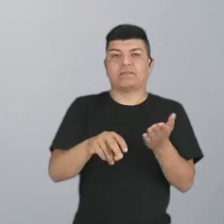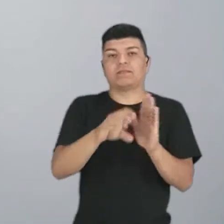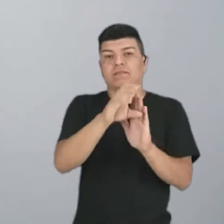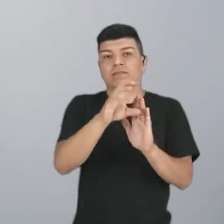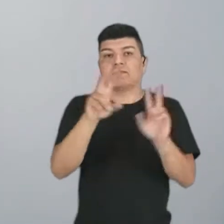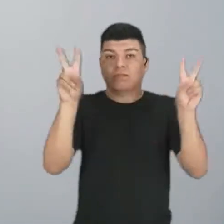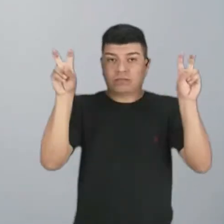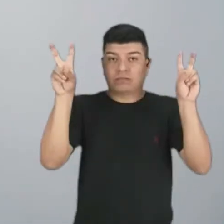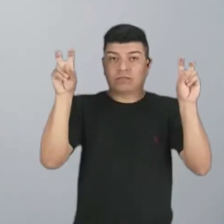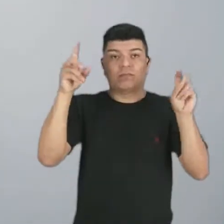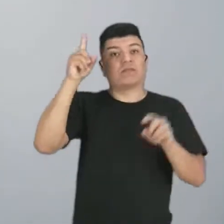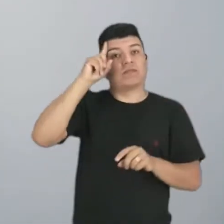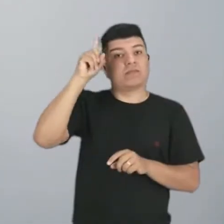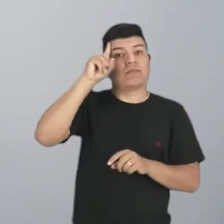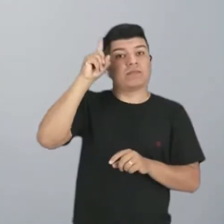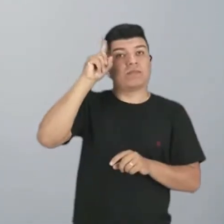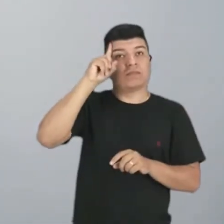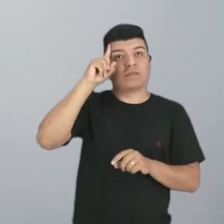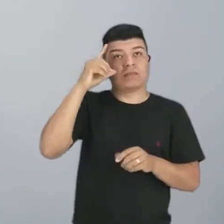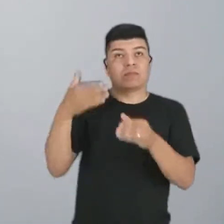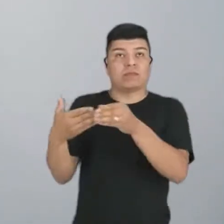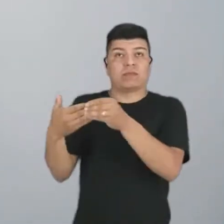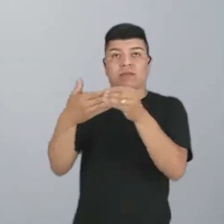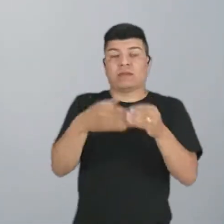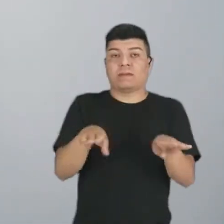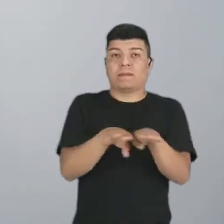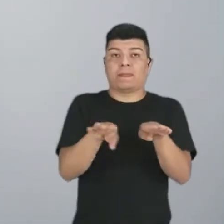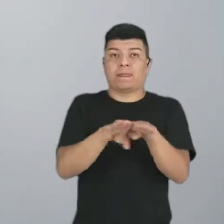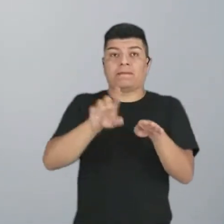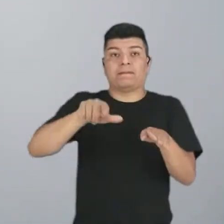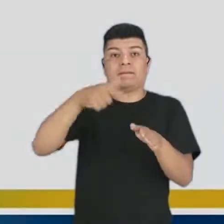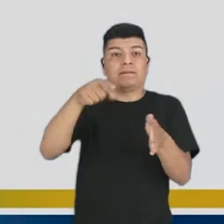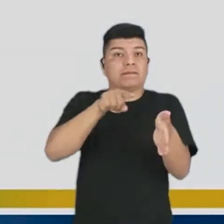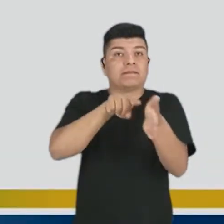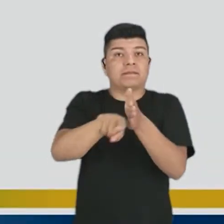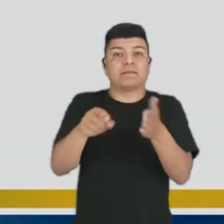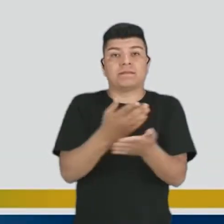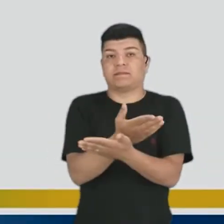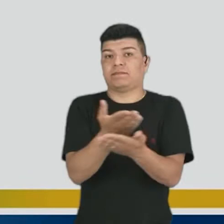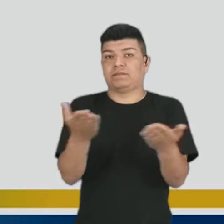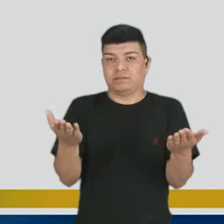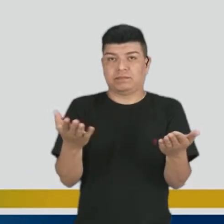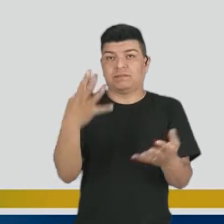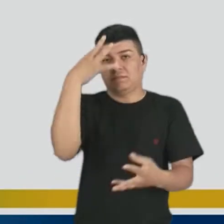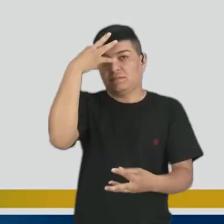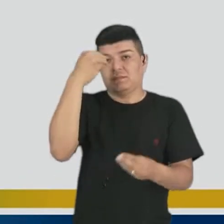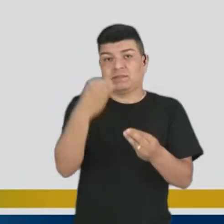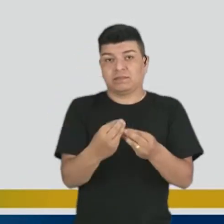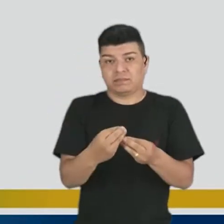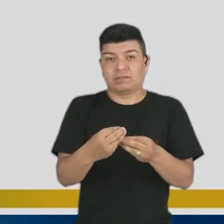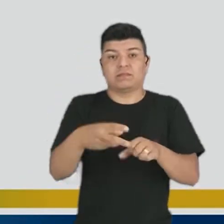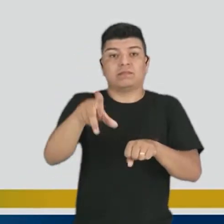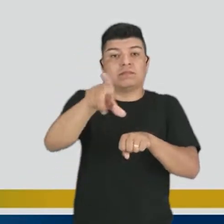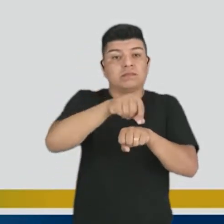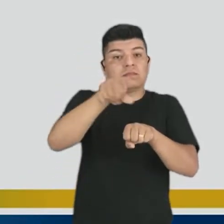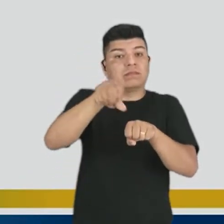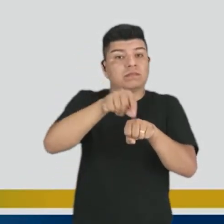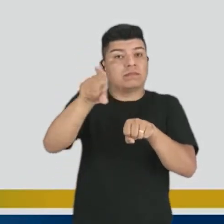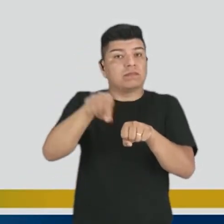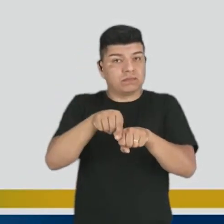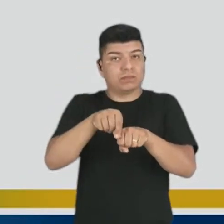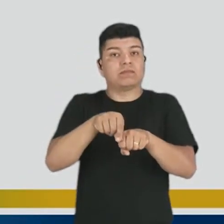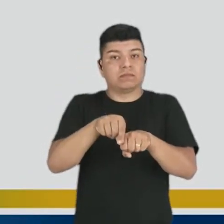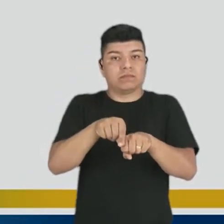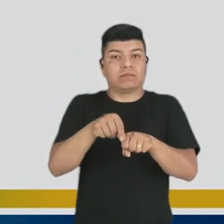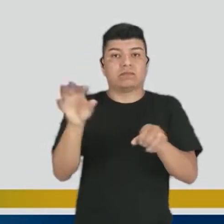assuntos do dia a dia. Trago também uma outra pergunta para você. Você sabe o que é um argumento? Porque depois a gente